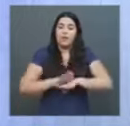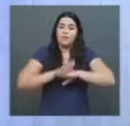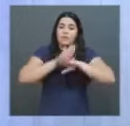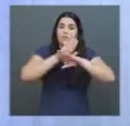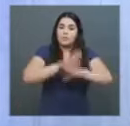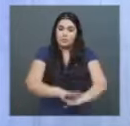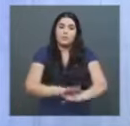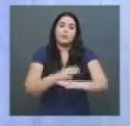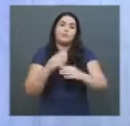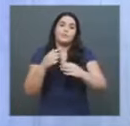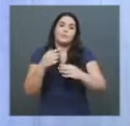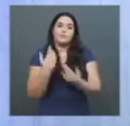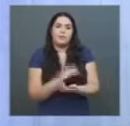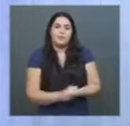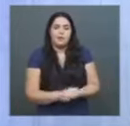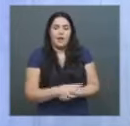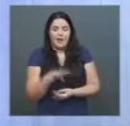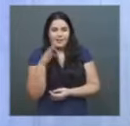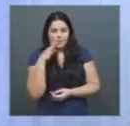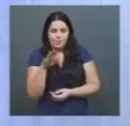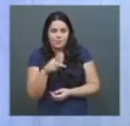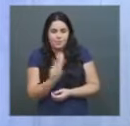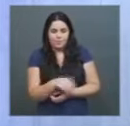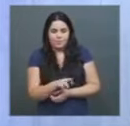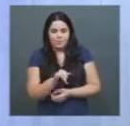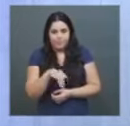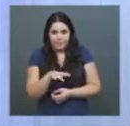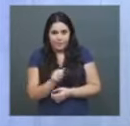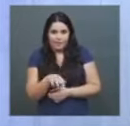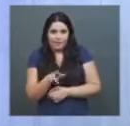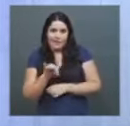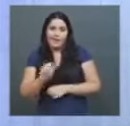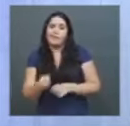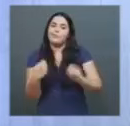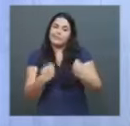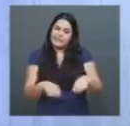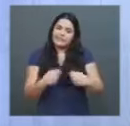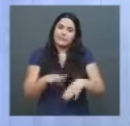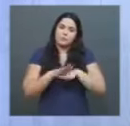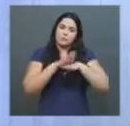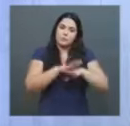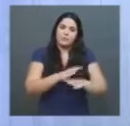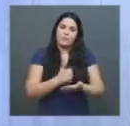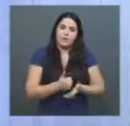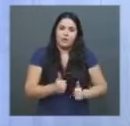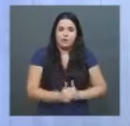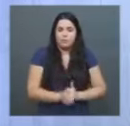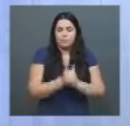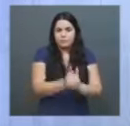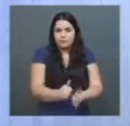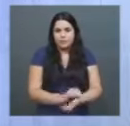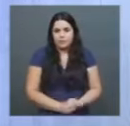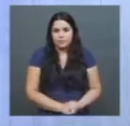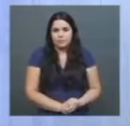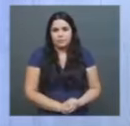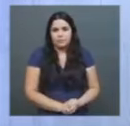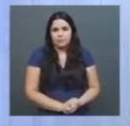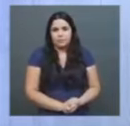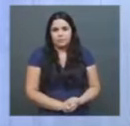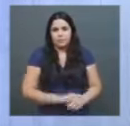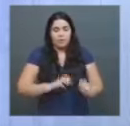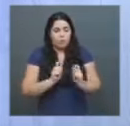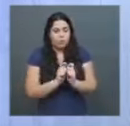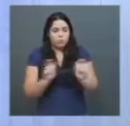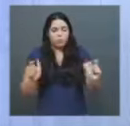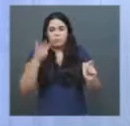precisa dar continuidade, senão esse paciente ele vai retornar para o hospital com problemas mais graves, né? A maior parte